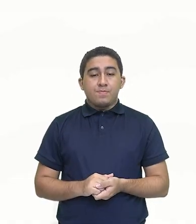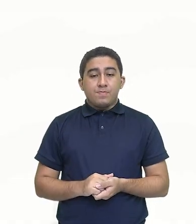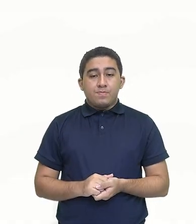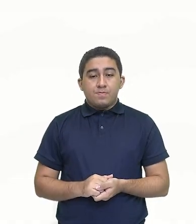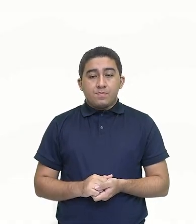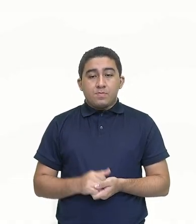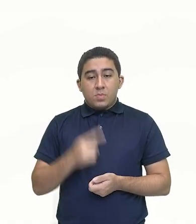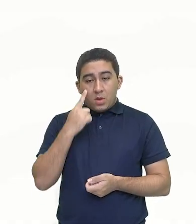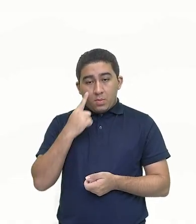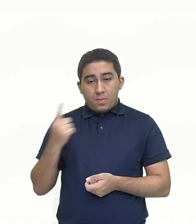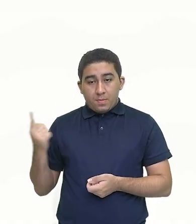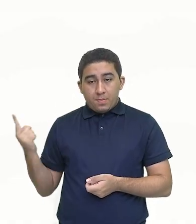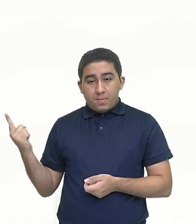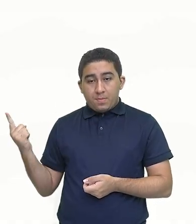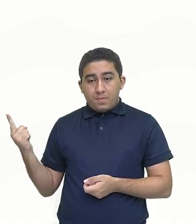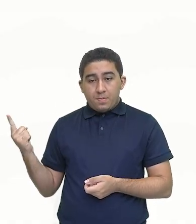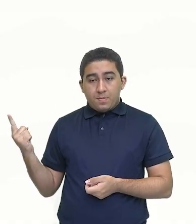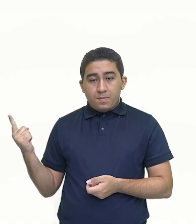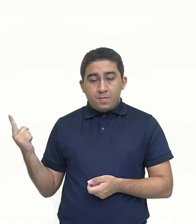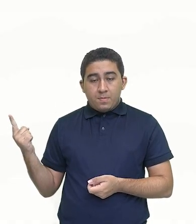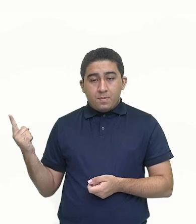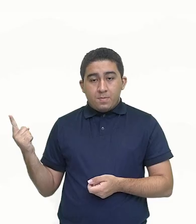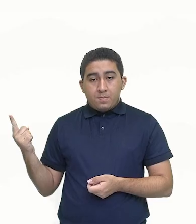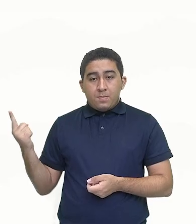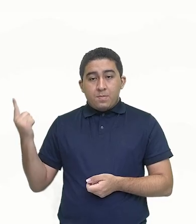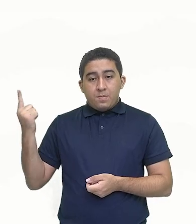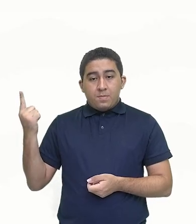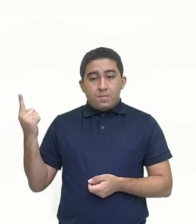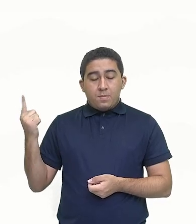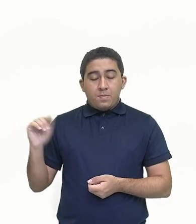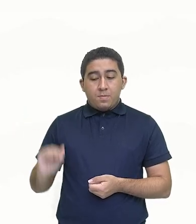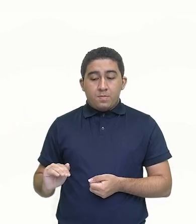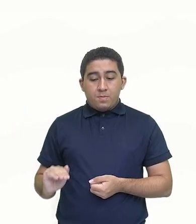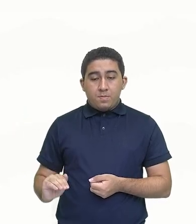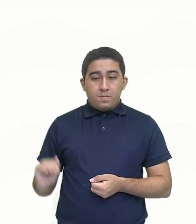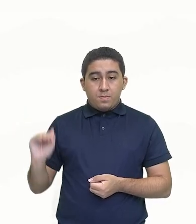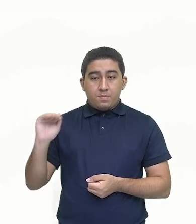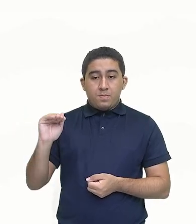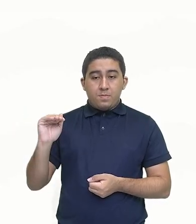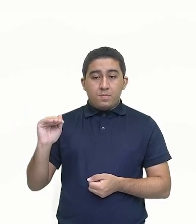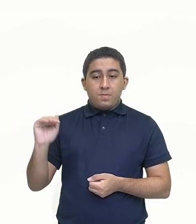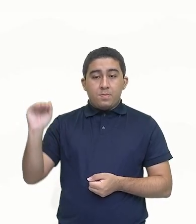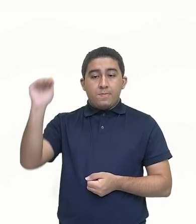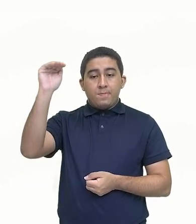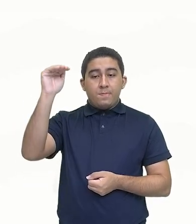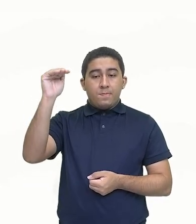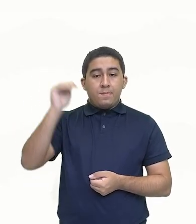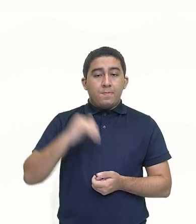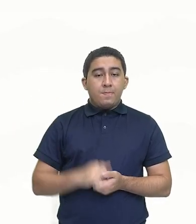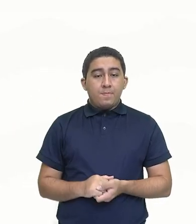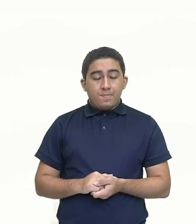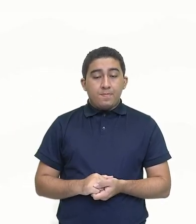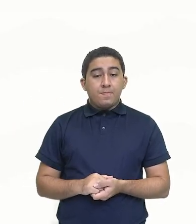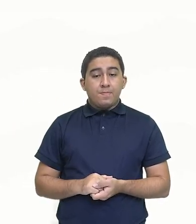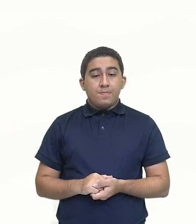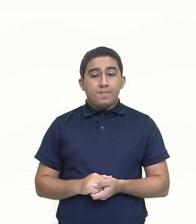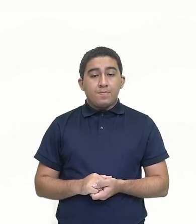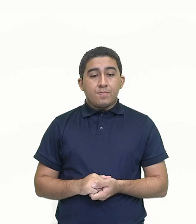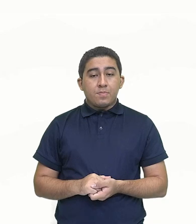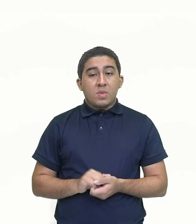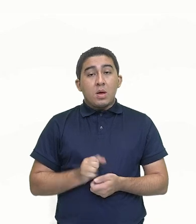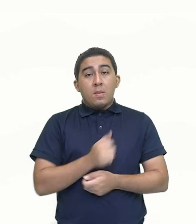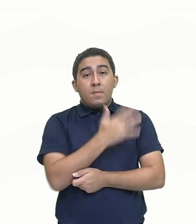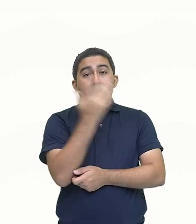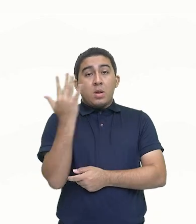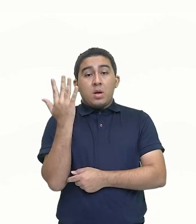organismos produtores, consumidores primários e secundários. Então, as plantas já vão servir